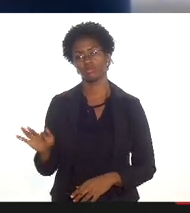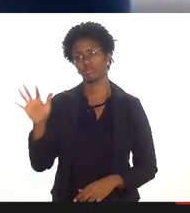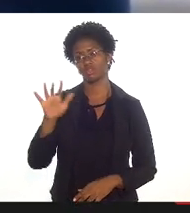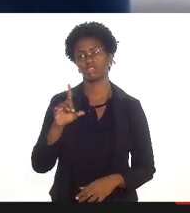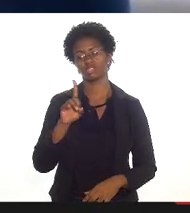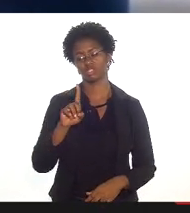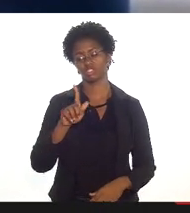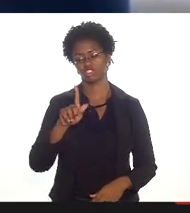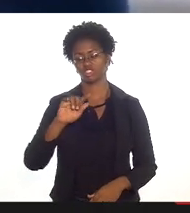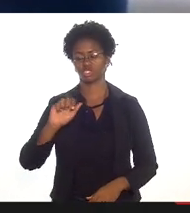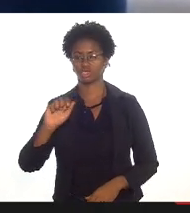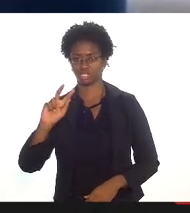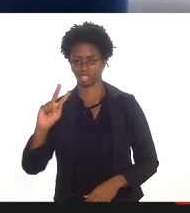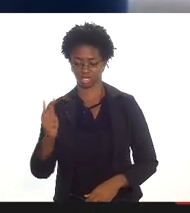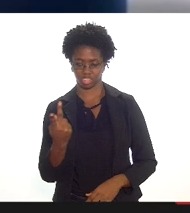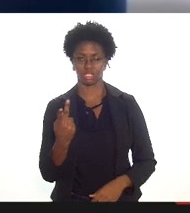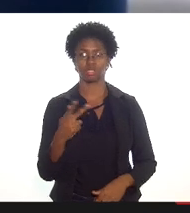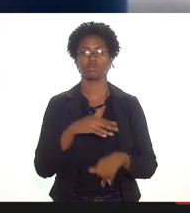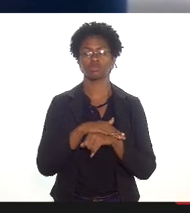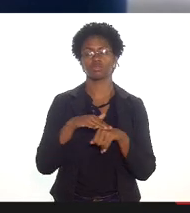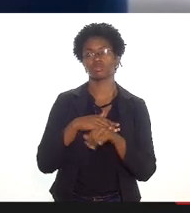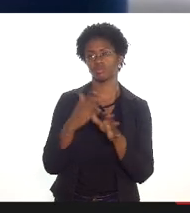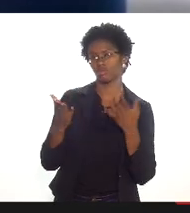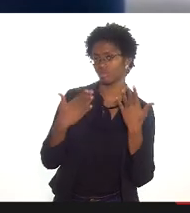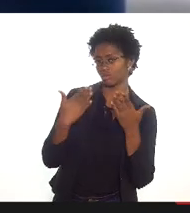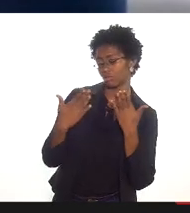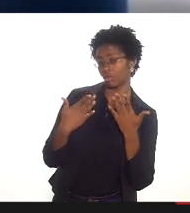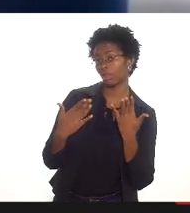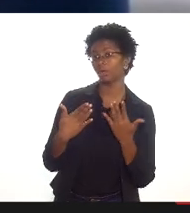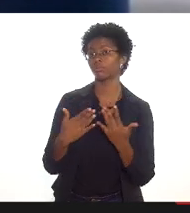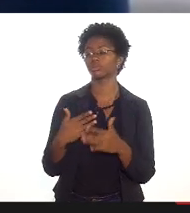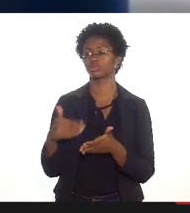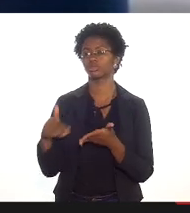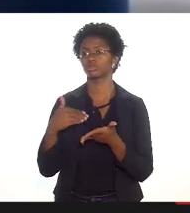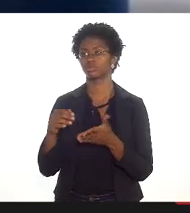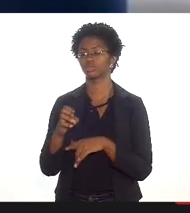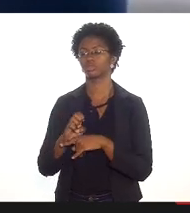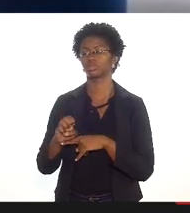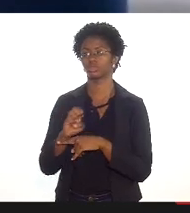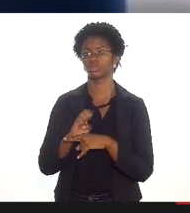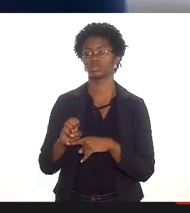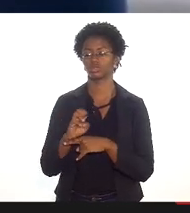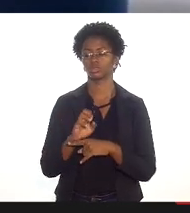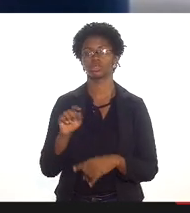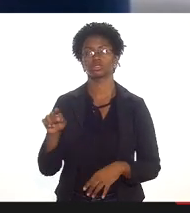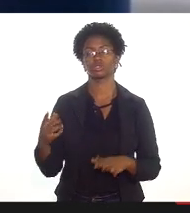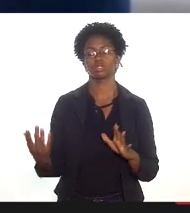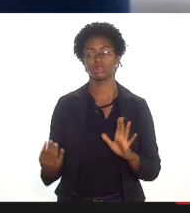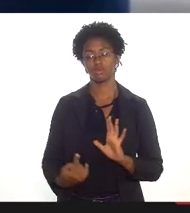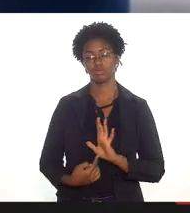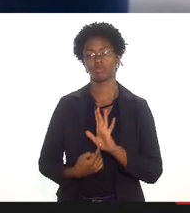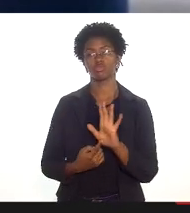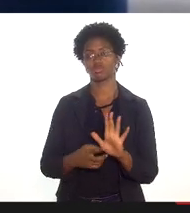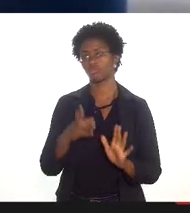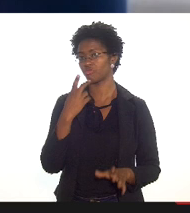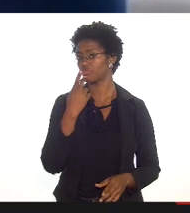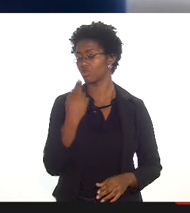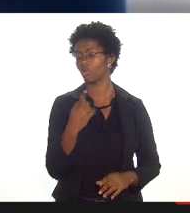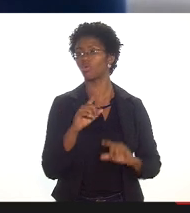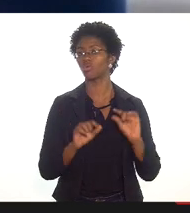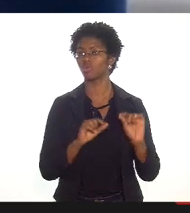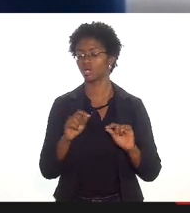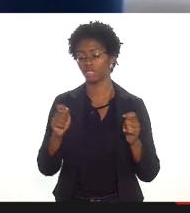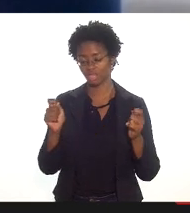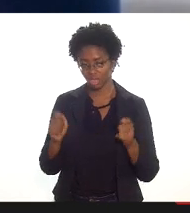DGH, conversou com a Secretaria de Estado, aonde colocou que seria